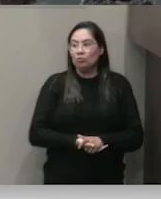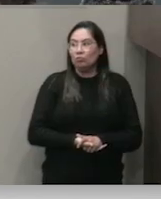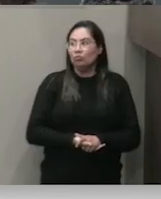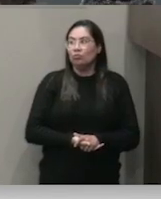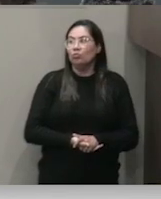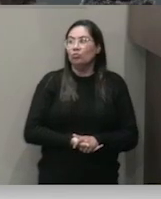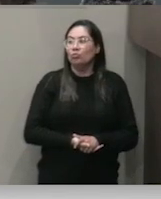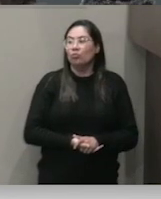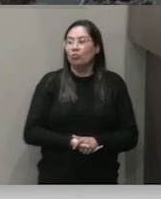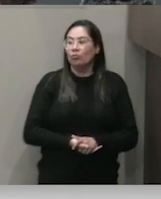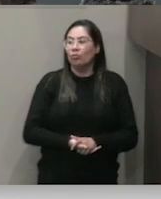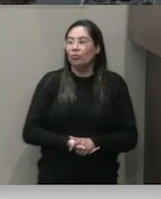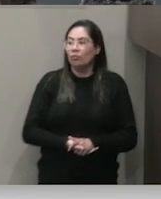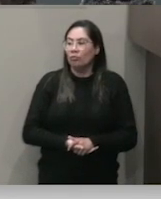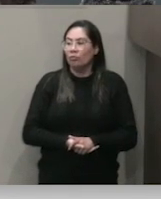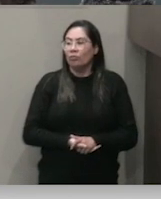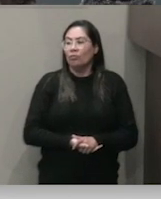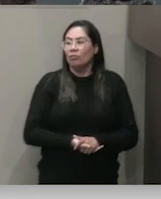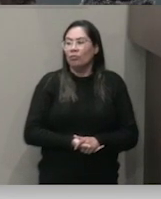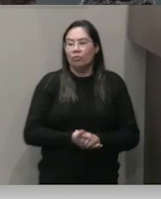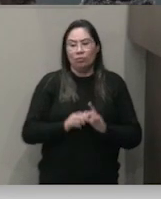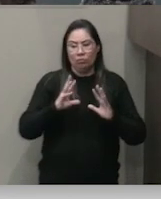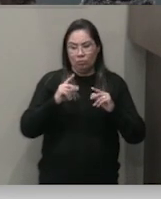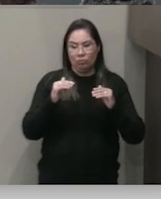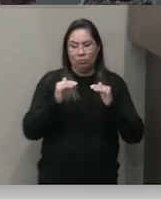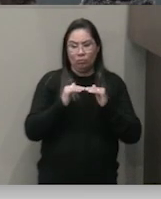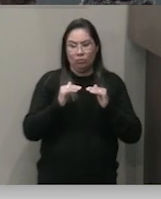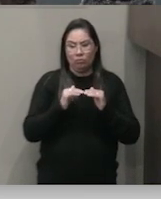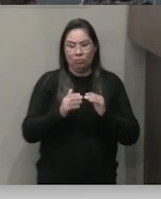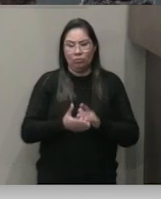Até o momento ninguém, então?